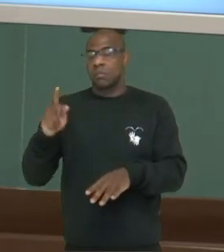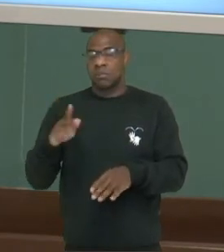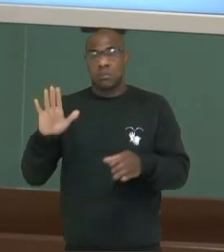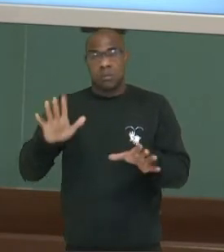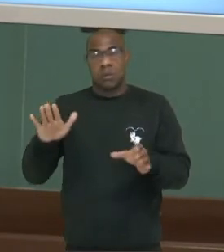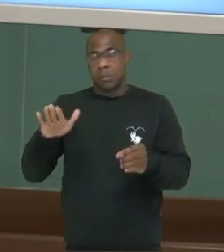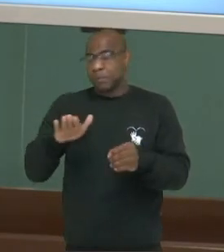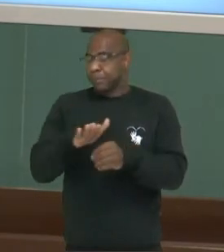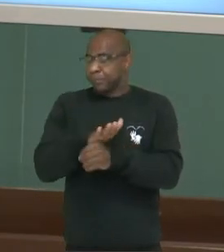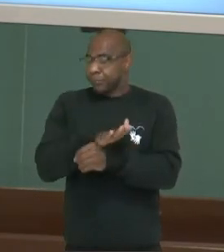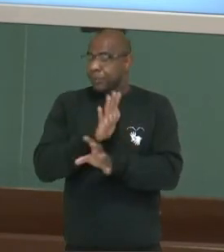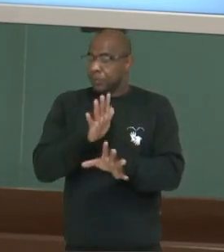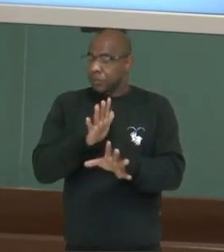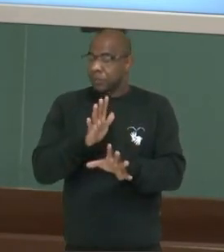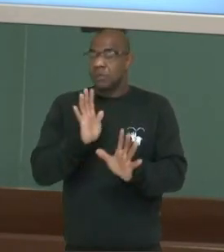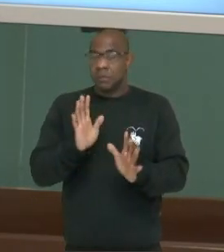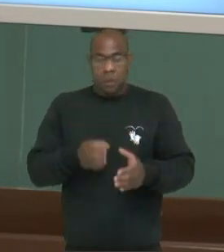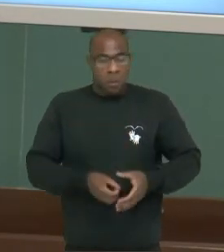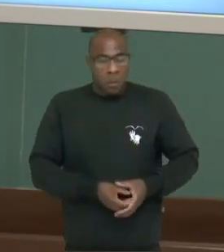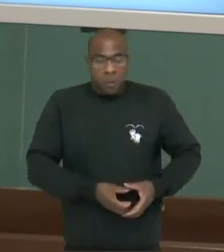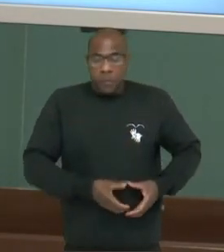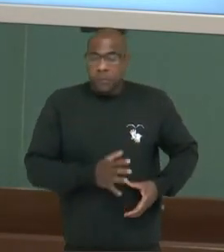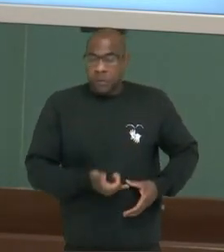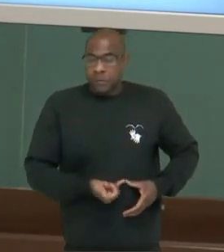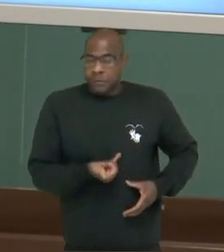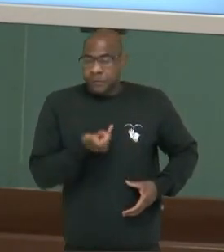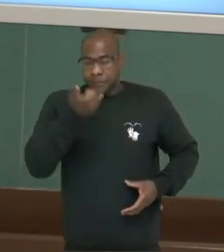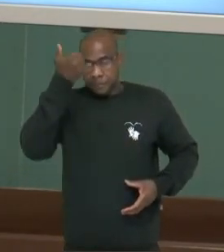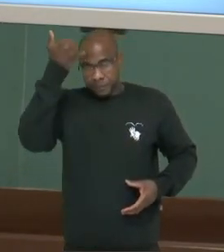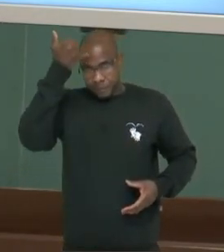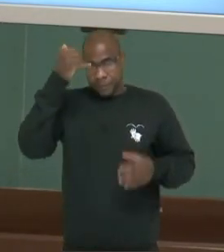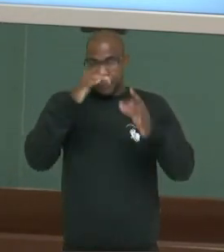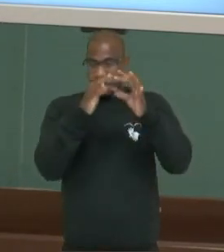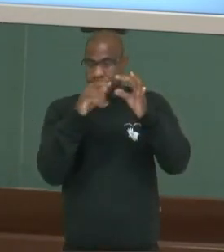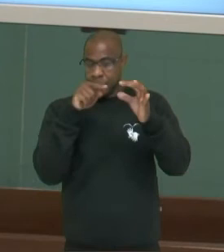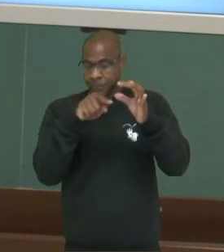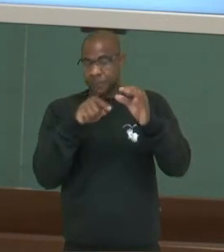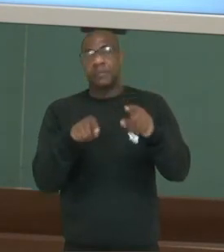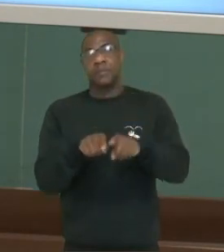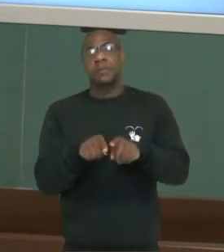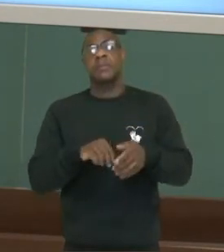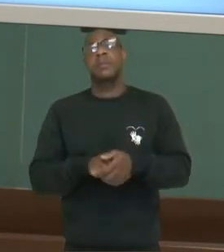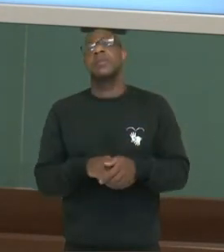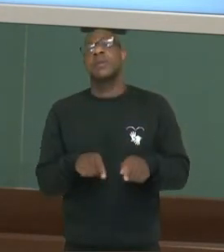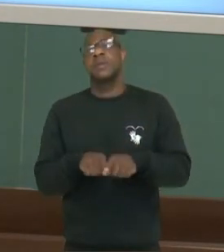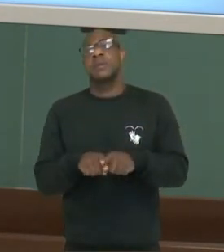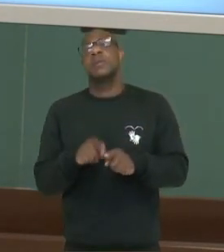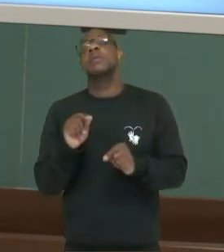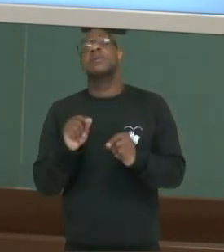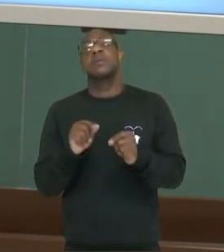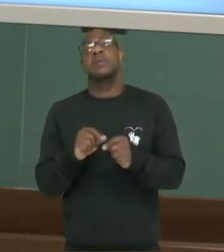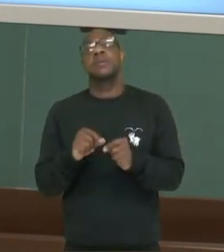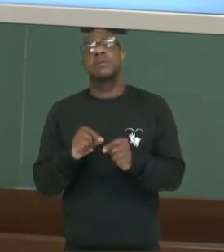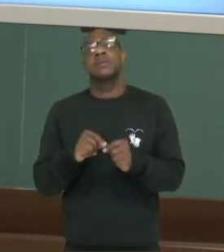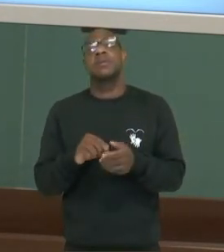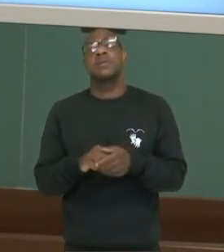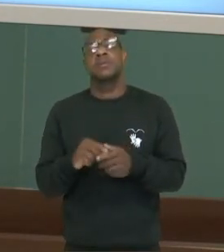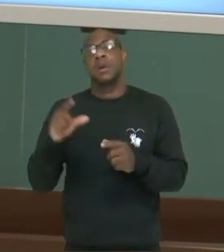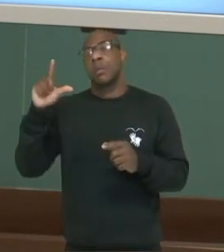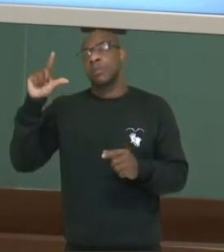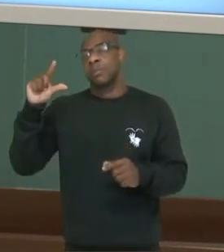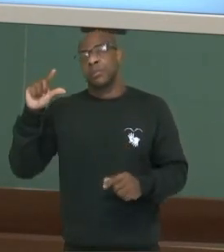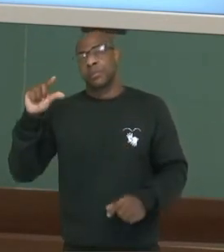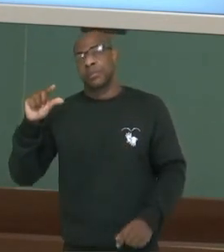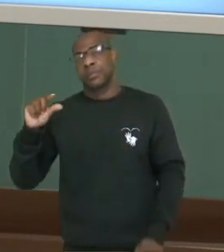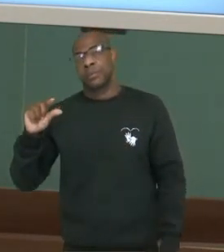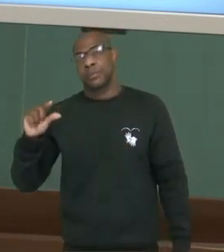cheio, já tem bastante quantidade. Nisso, para essa produção do FSH, cai o nível do FSH,